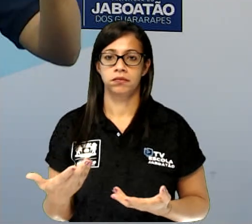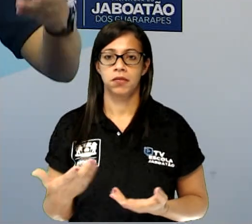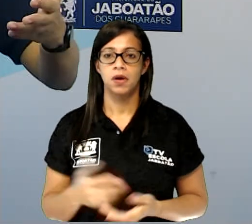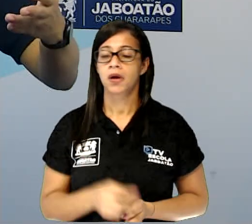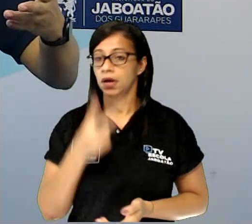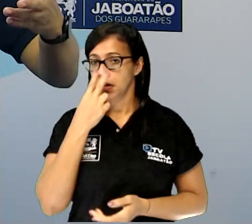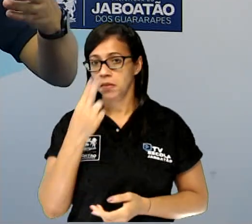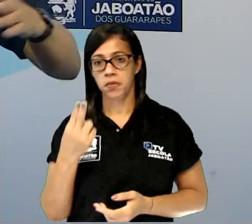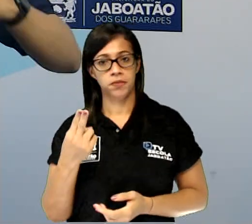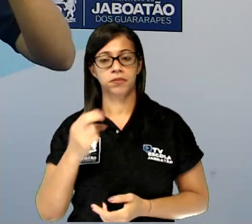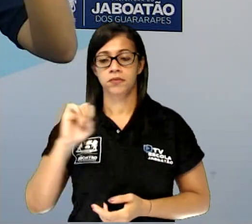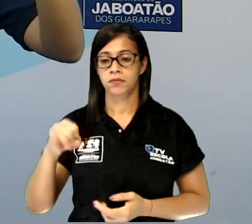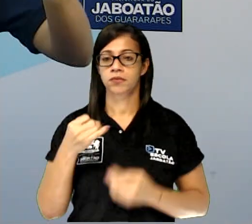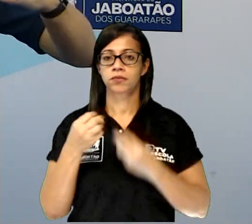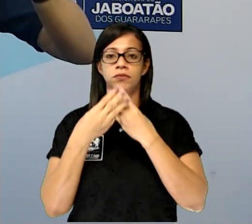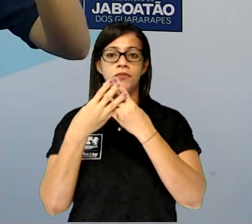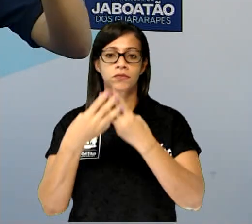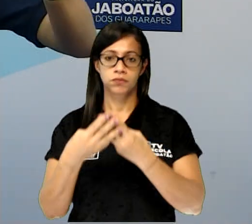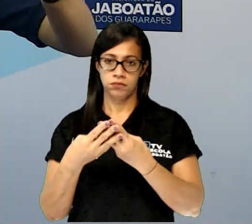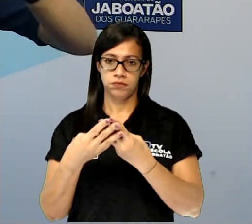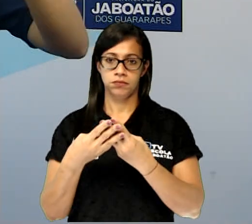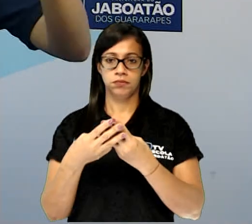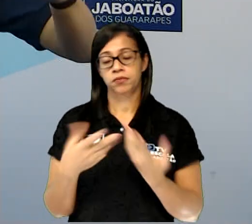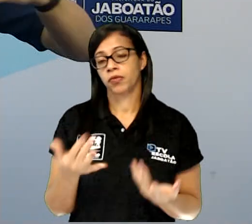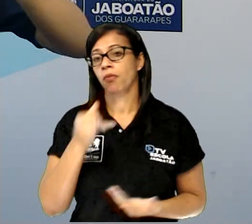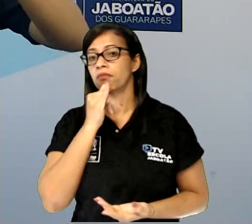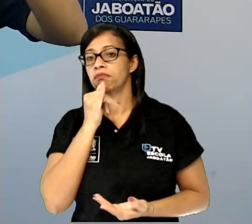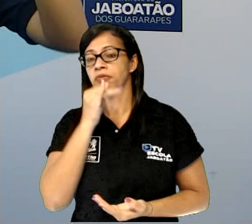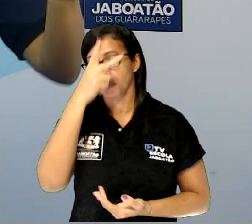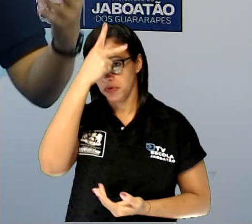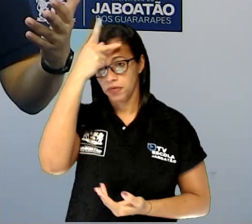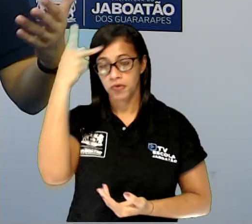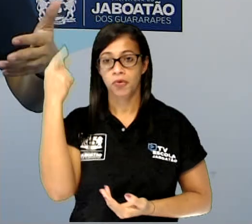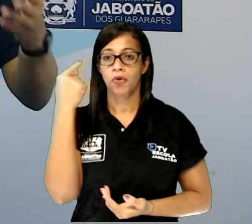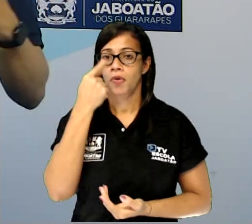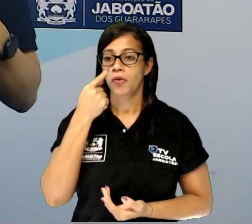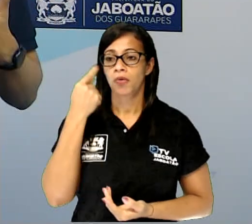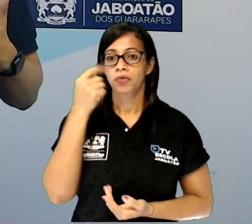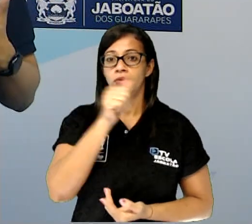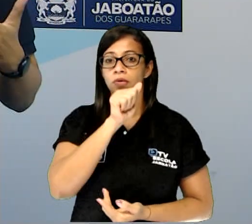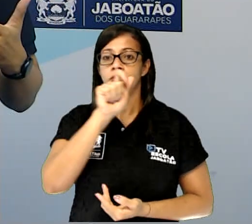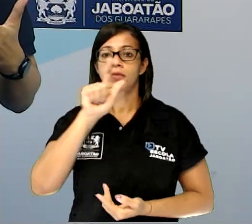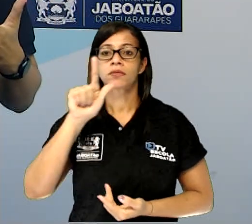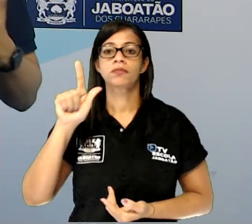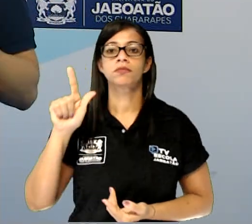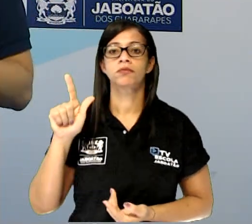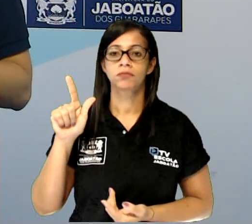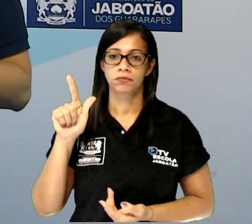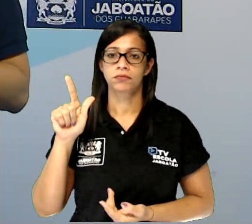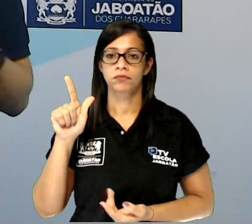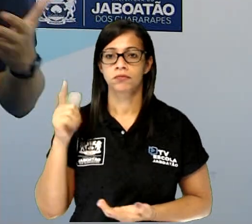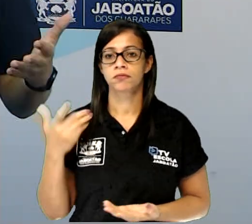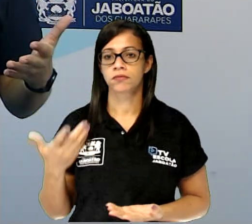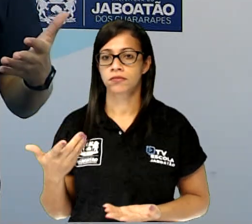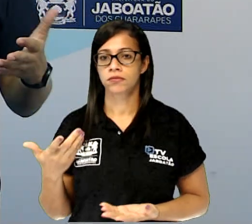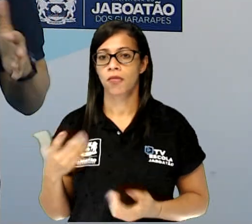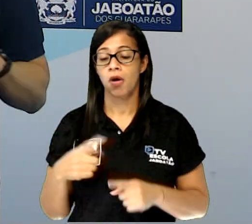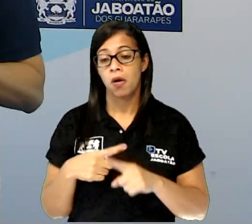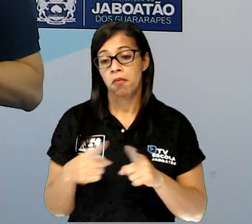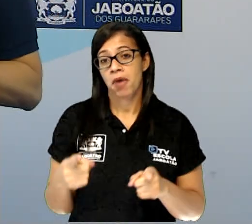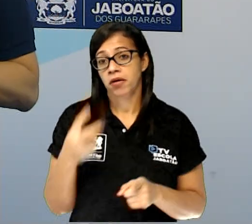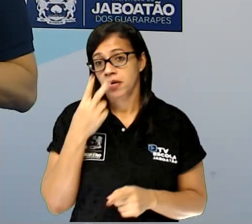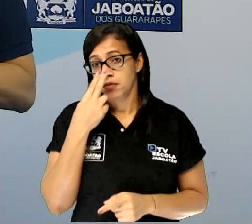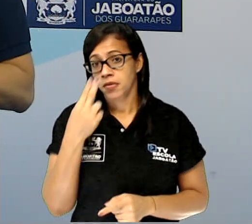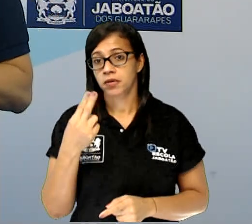é alemã, tem essas características de ser alto, loiro, dos olhos azuis, mas tem, por exemplo, avós judeus,